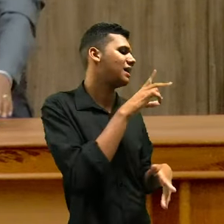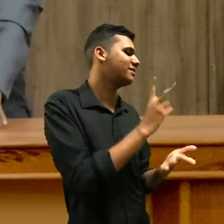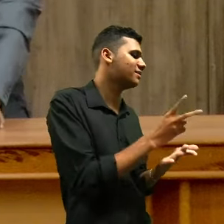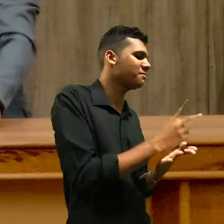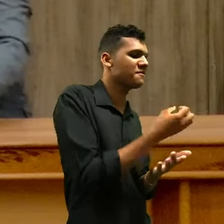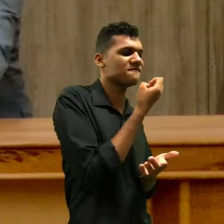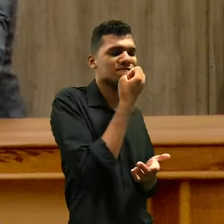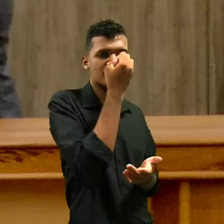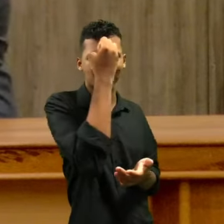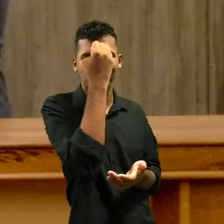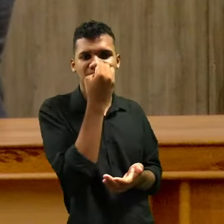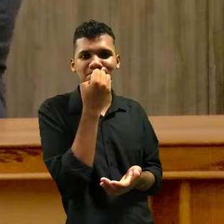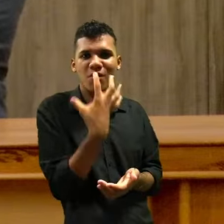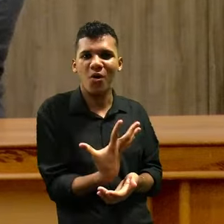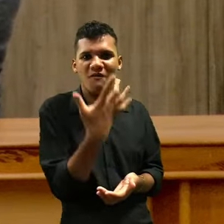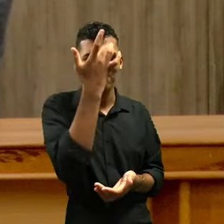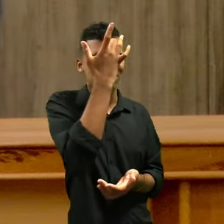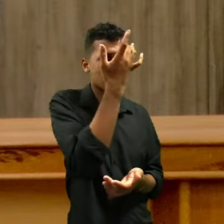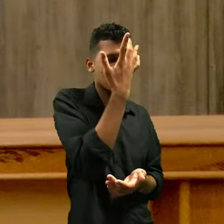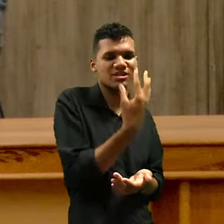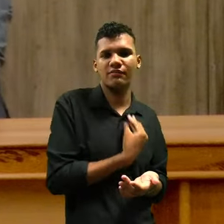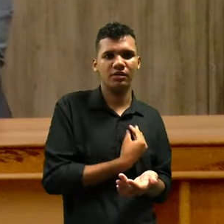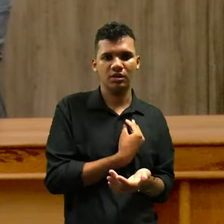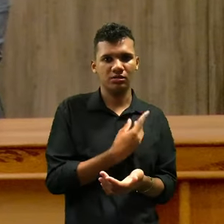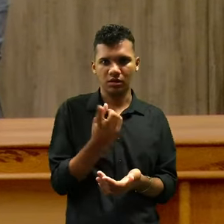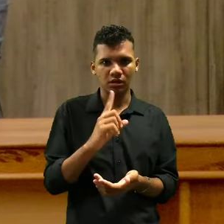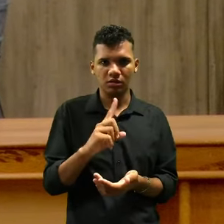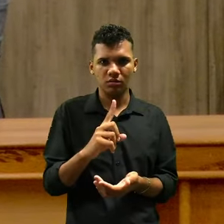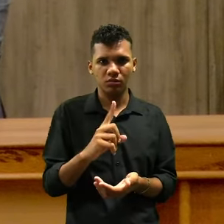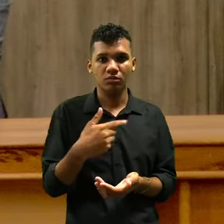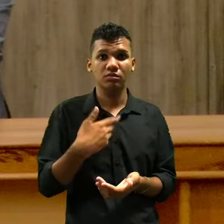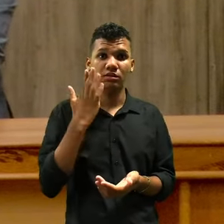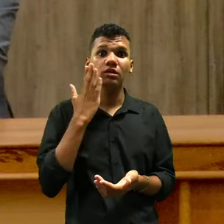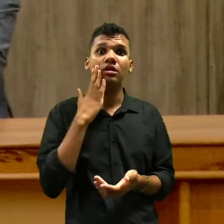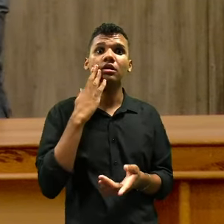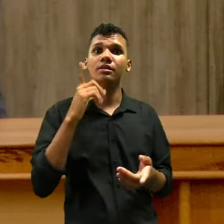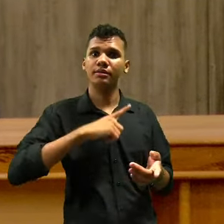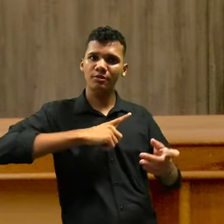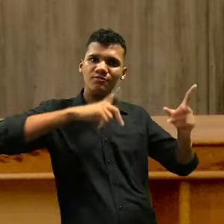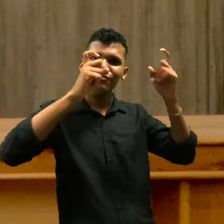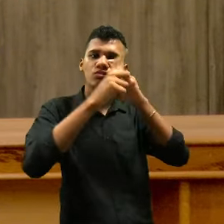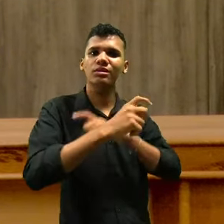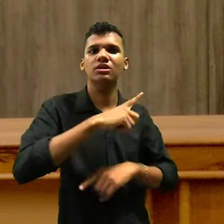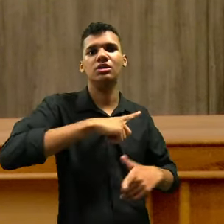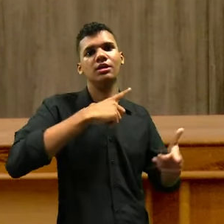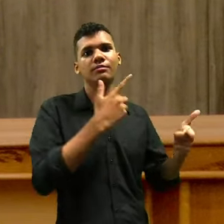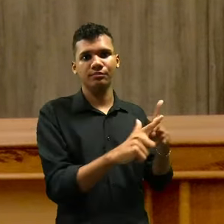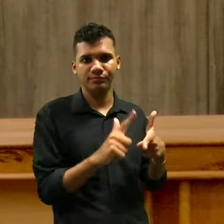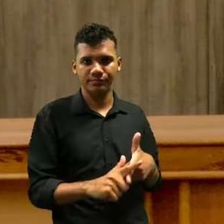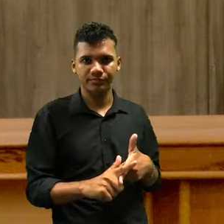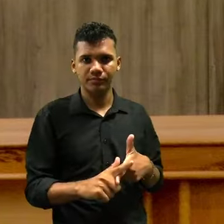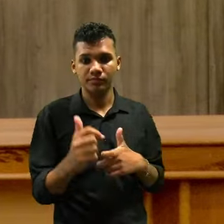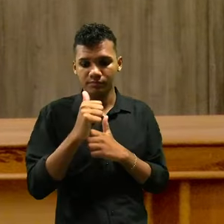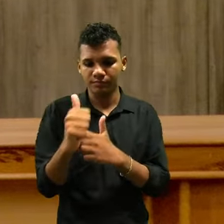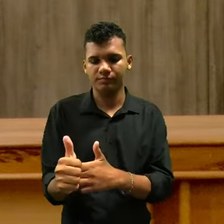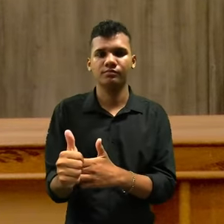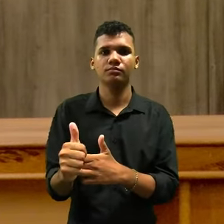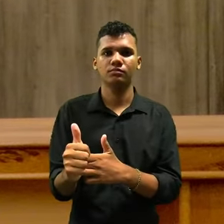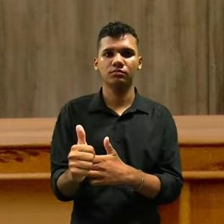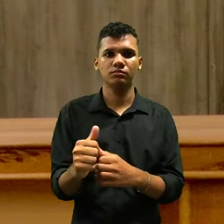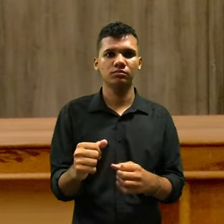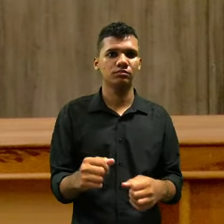outro chegou quando viu essa Lapada que Jesus deu senhor deixa eu enterrar vou enterrar o